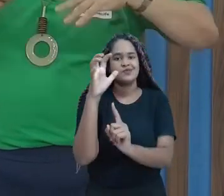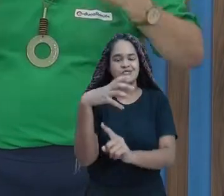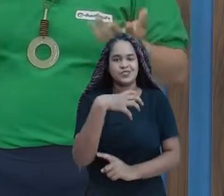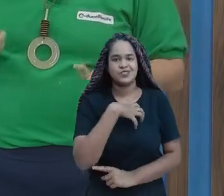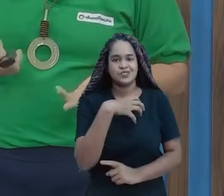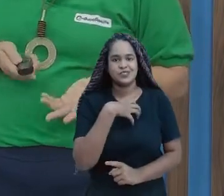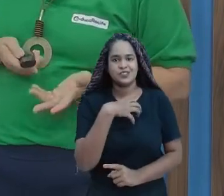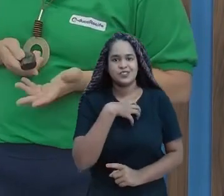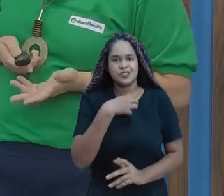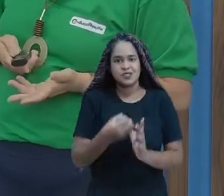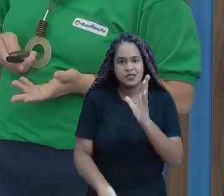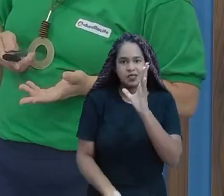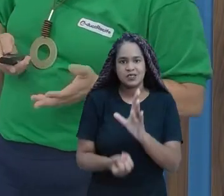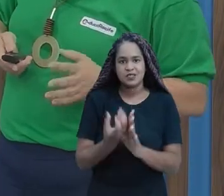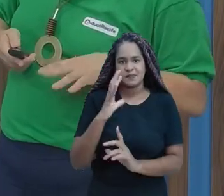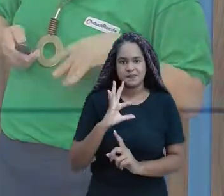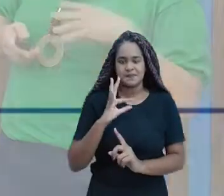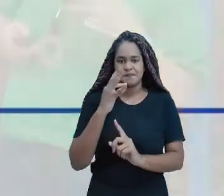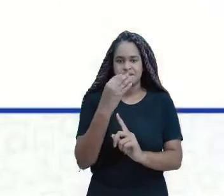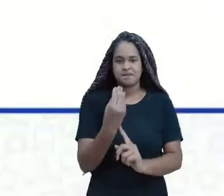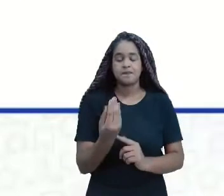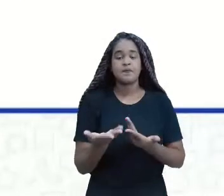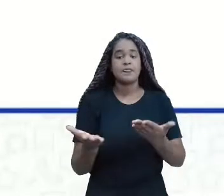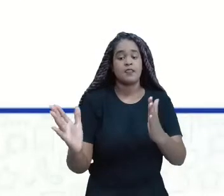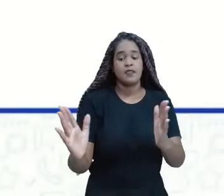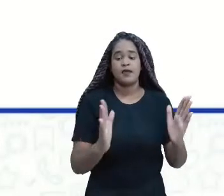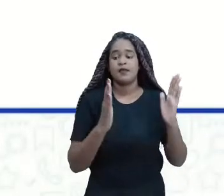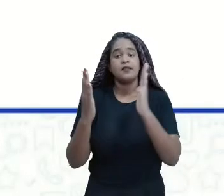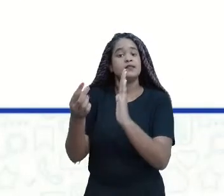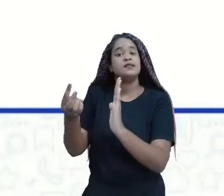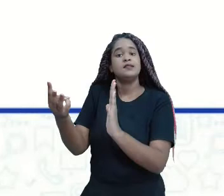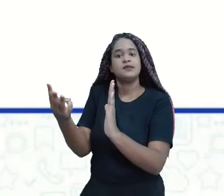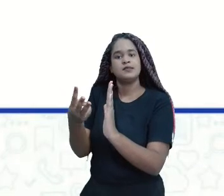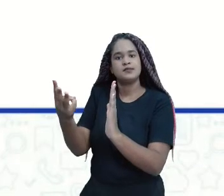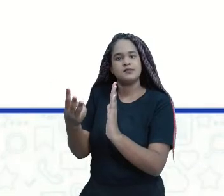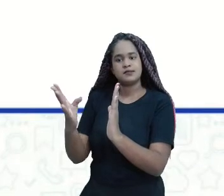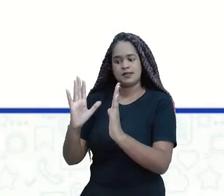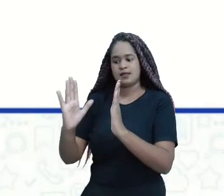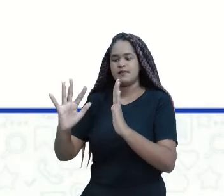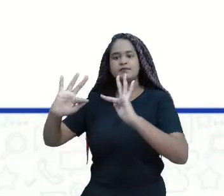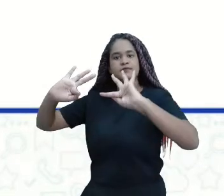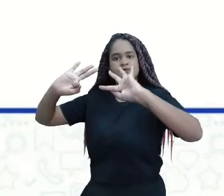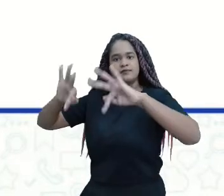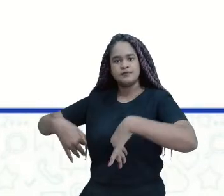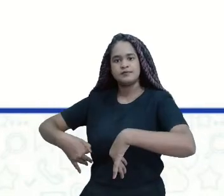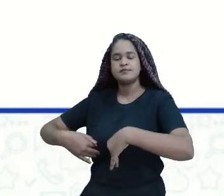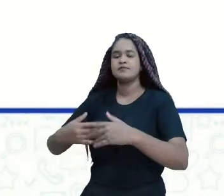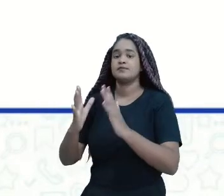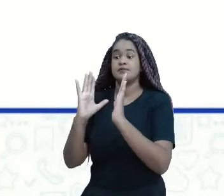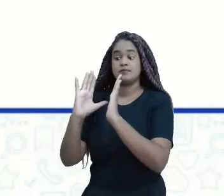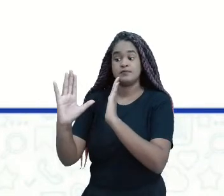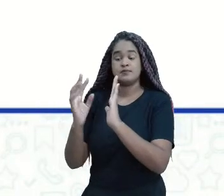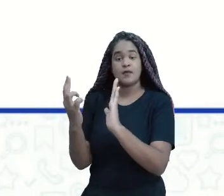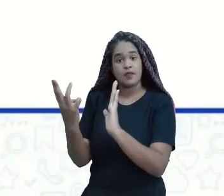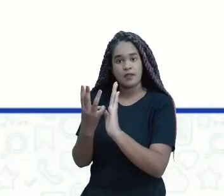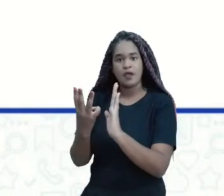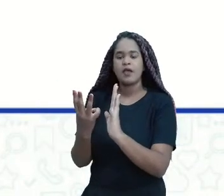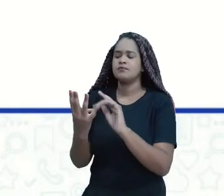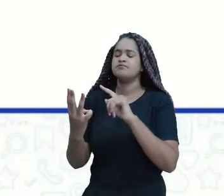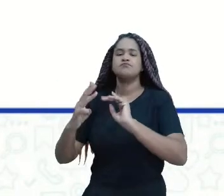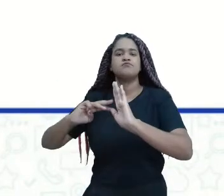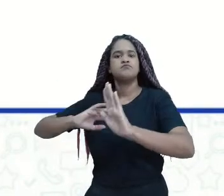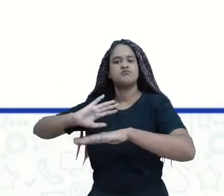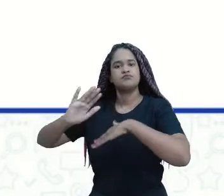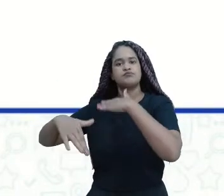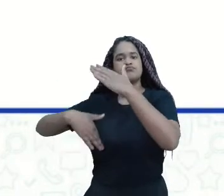vai surgir novos artistas. E a terceira fase, última, né, já é mais